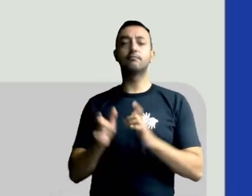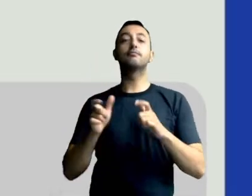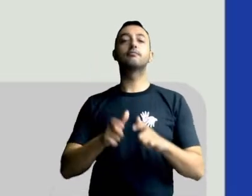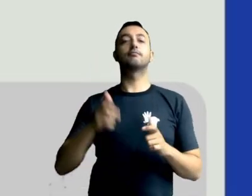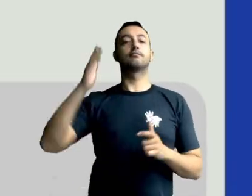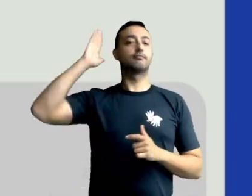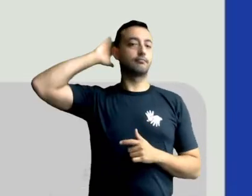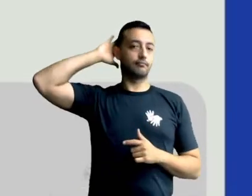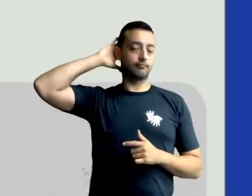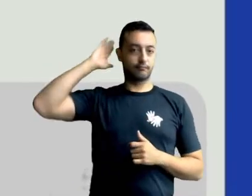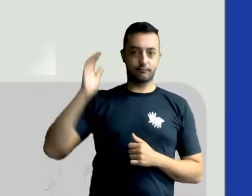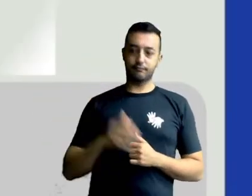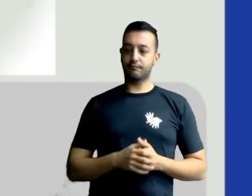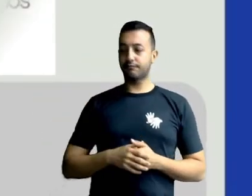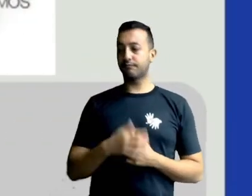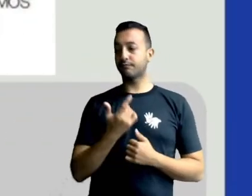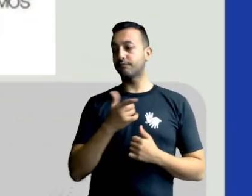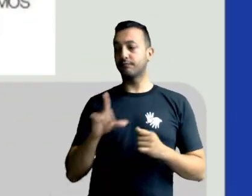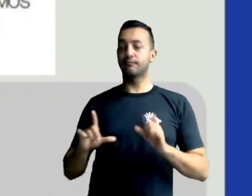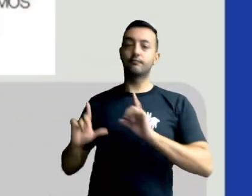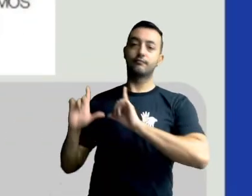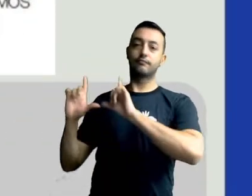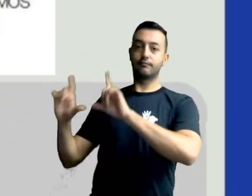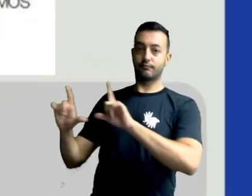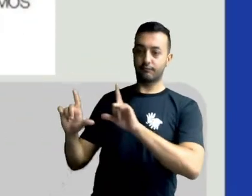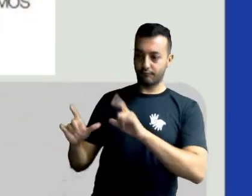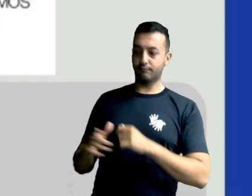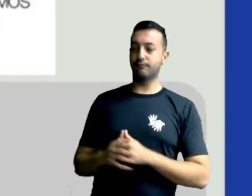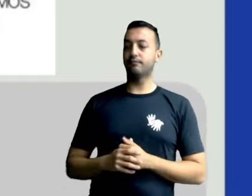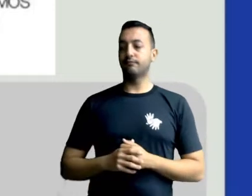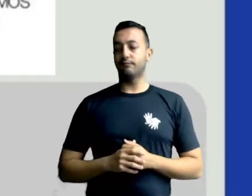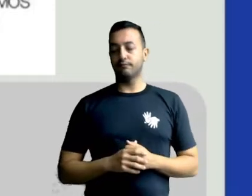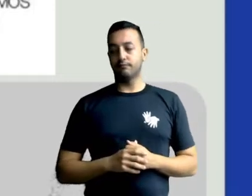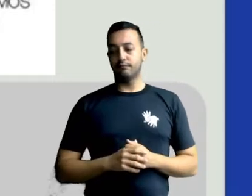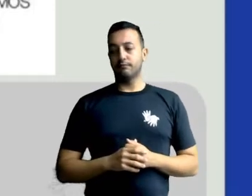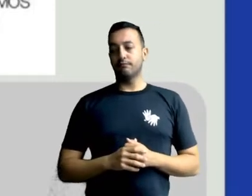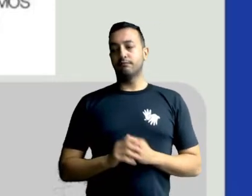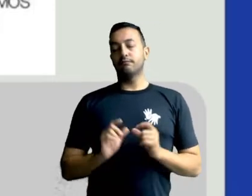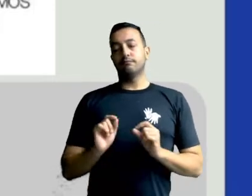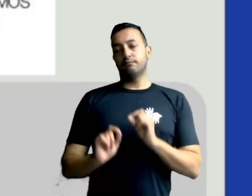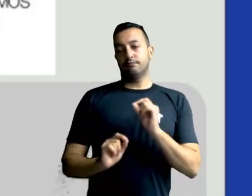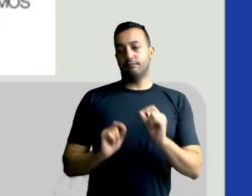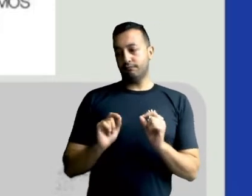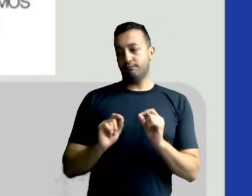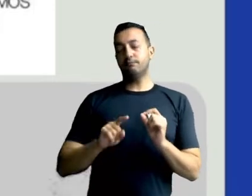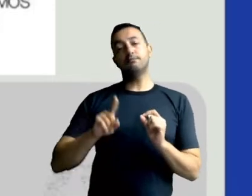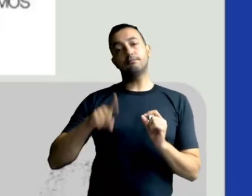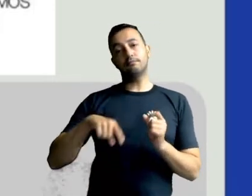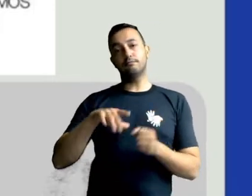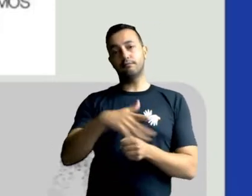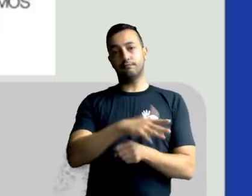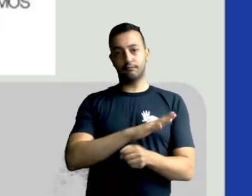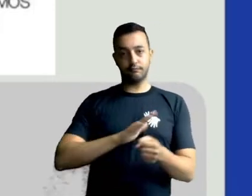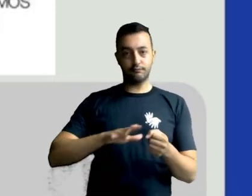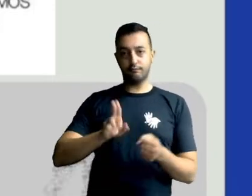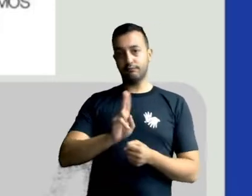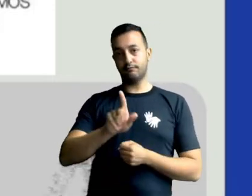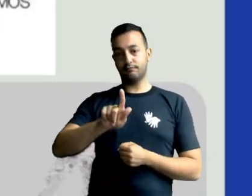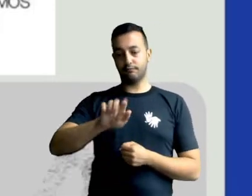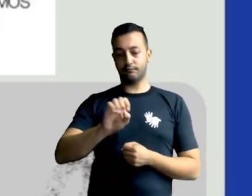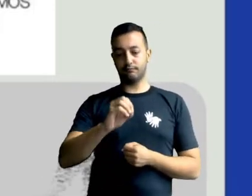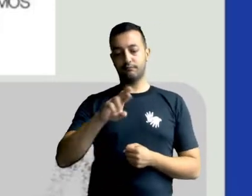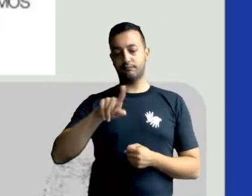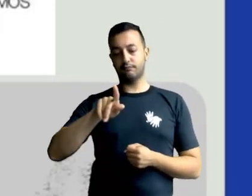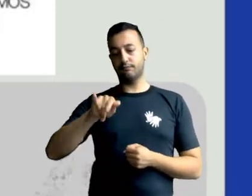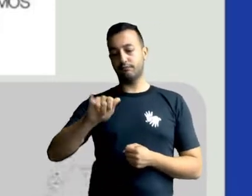lá no Pará. Essa outra imagem aqui, por exemplo, É uma ilha, é a ilha da Geórgia